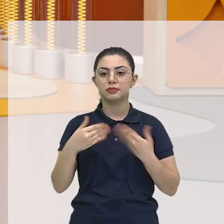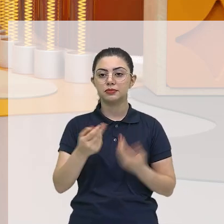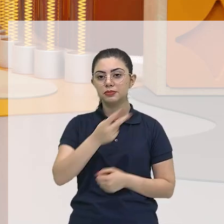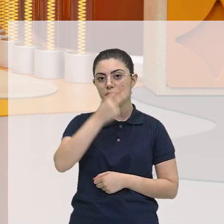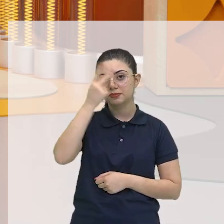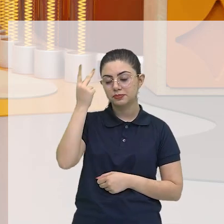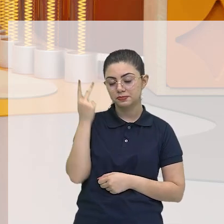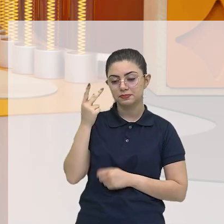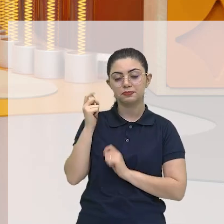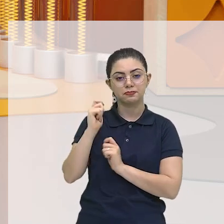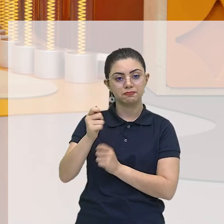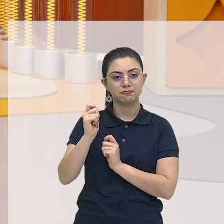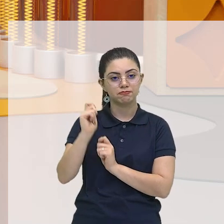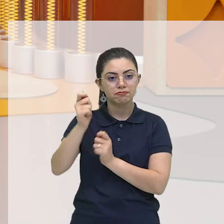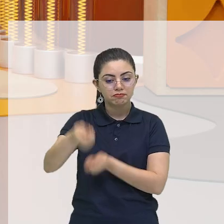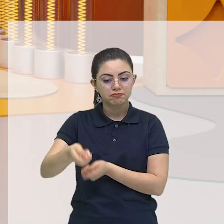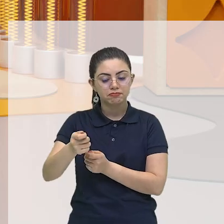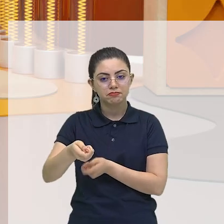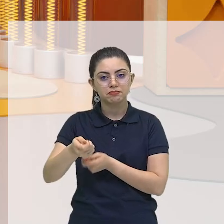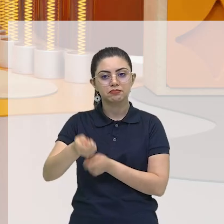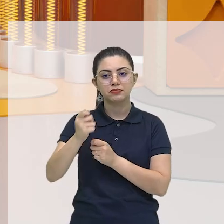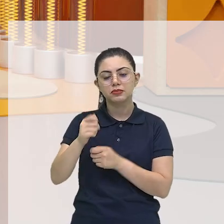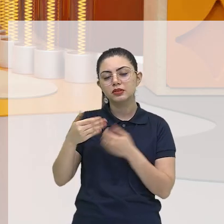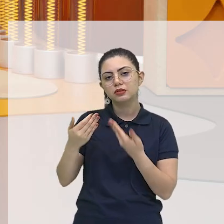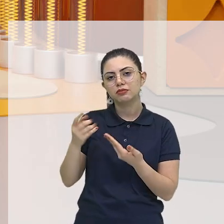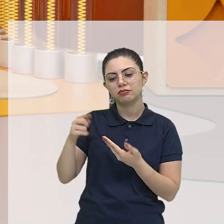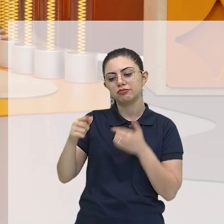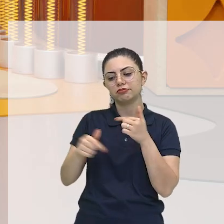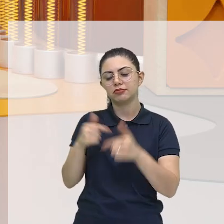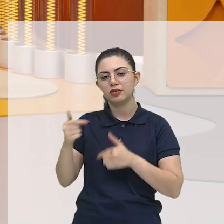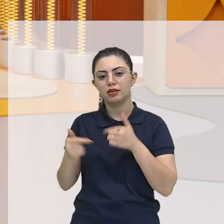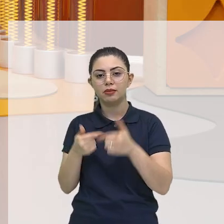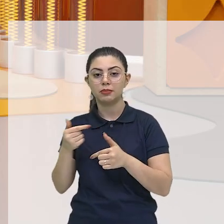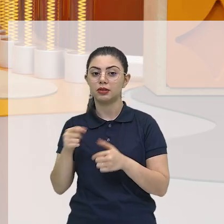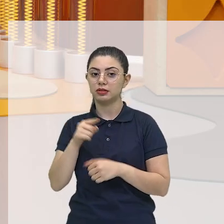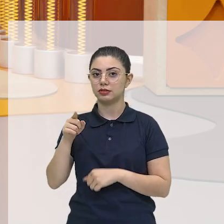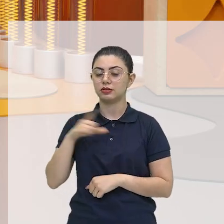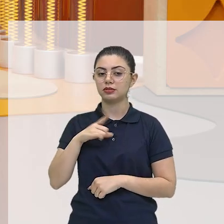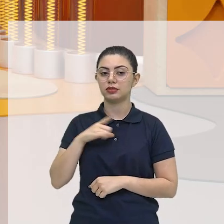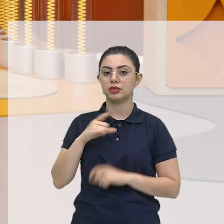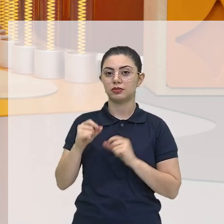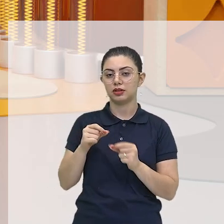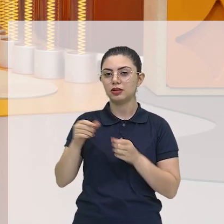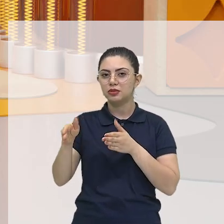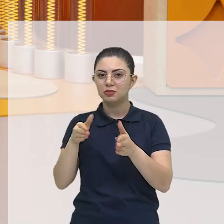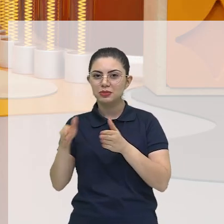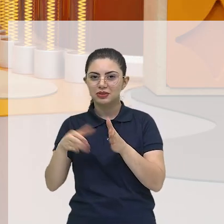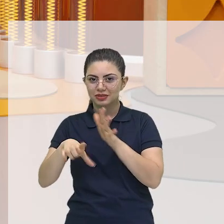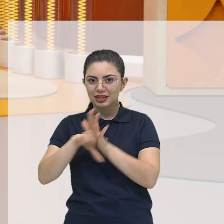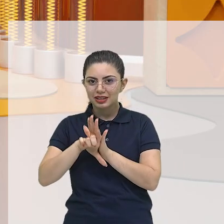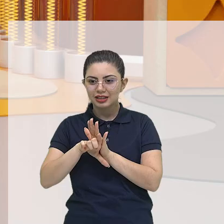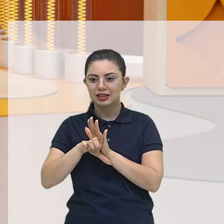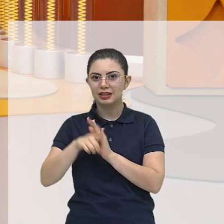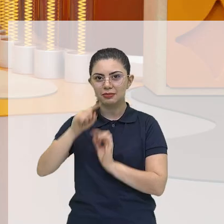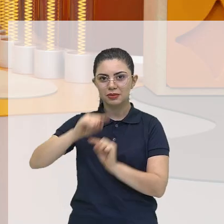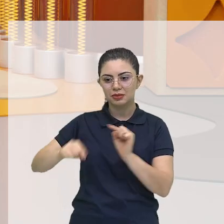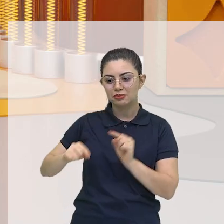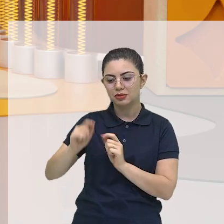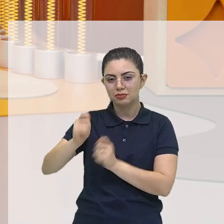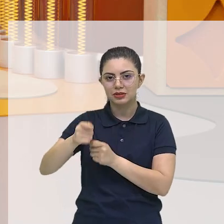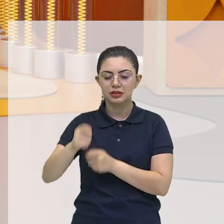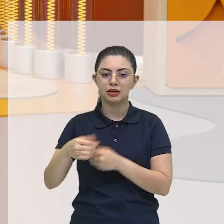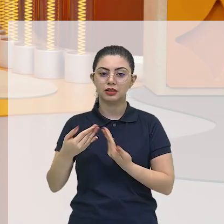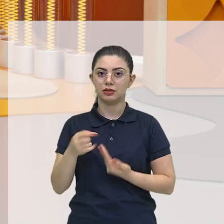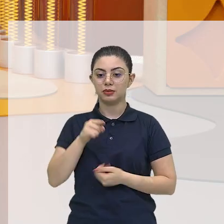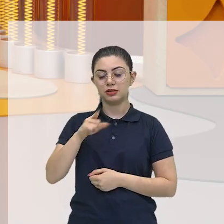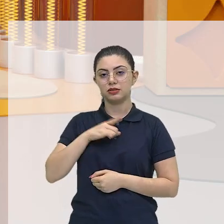artesanais, né, que trabalham ali com essa atividade, eles recebem o seguro-defeso equivalente a um salário mínimo